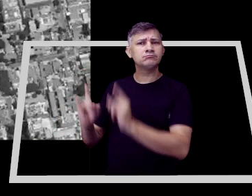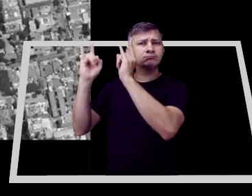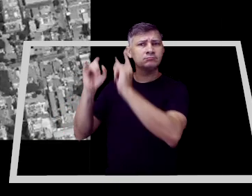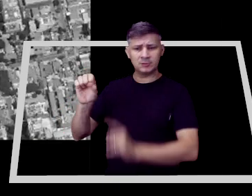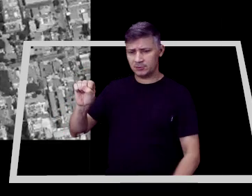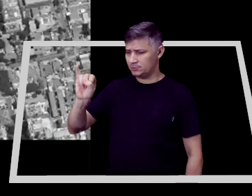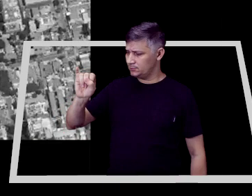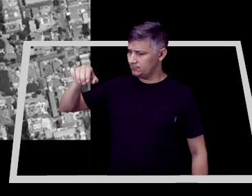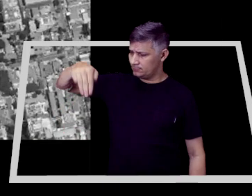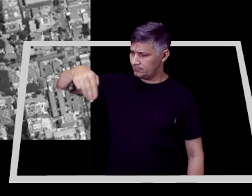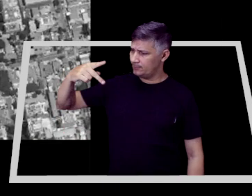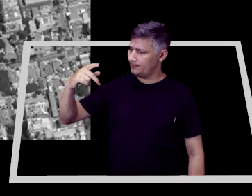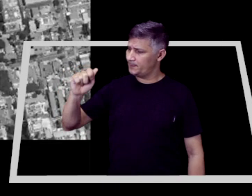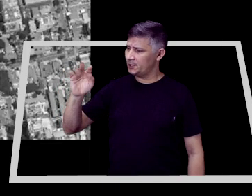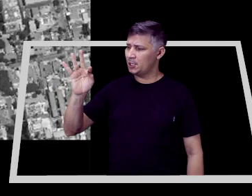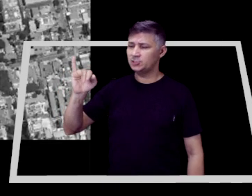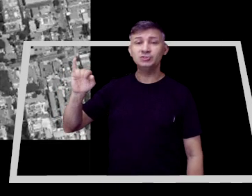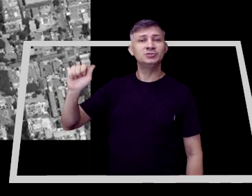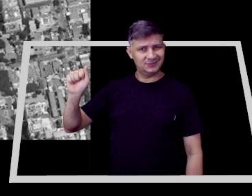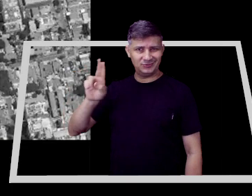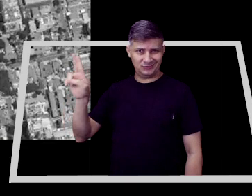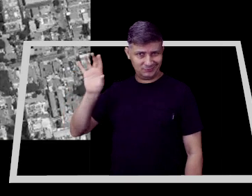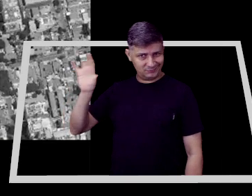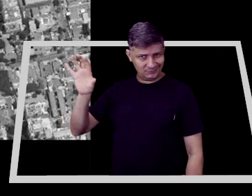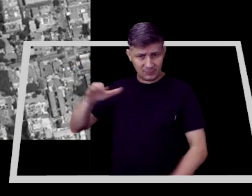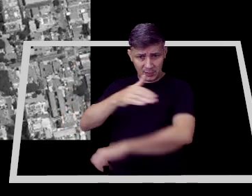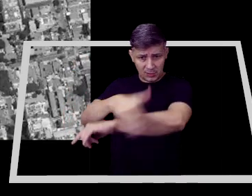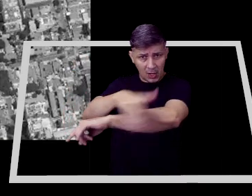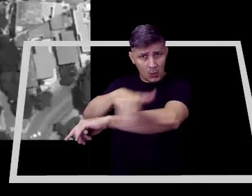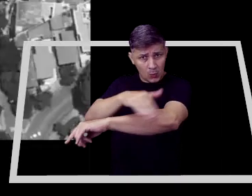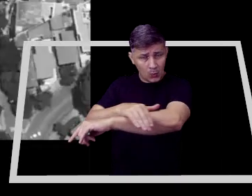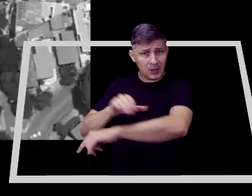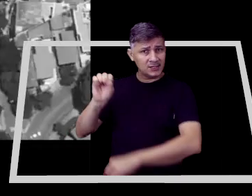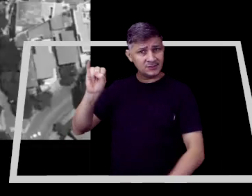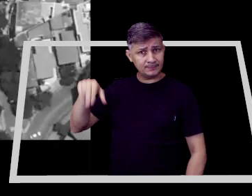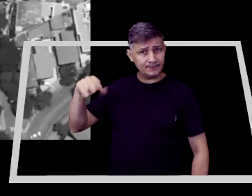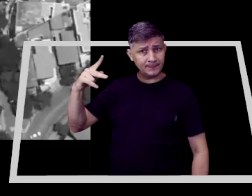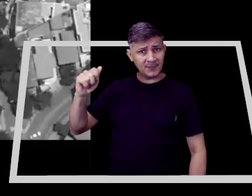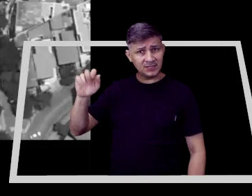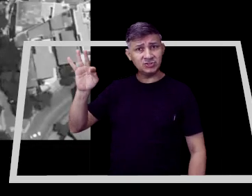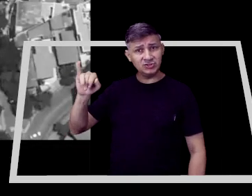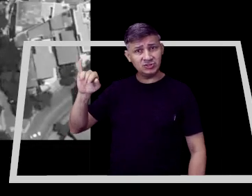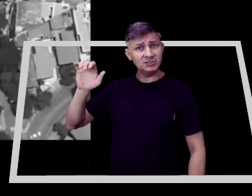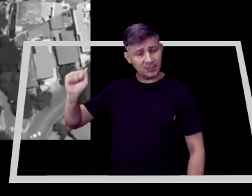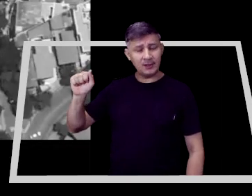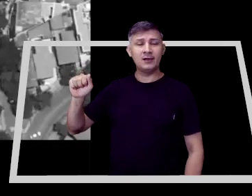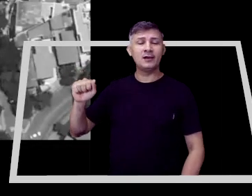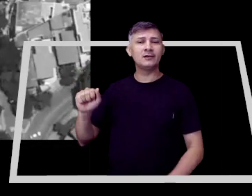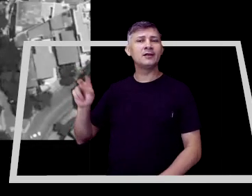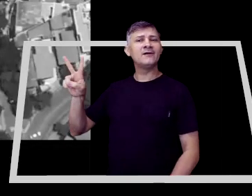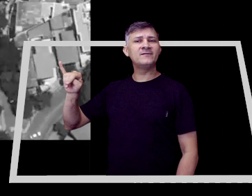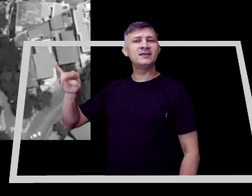está localizado na Rua Simpatia, na Vila Madalena. Ele era uma